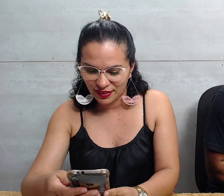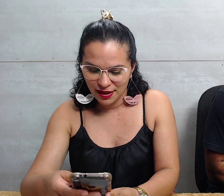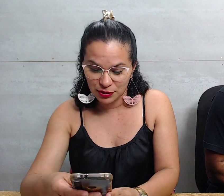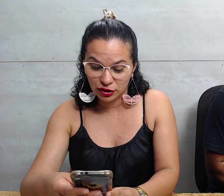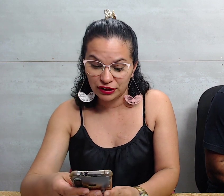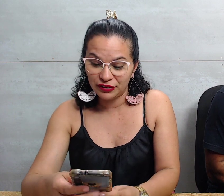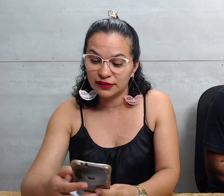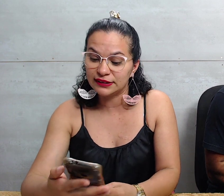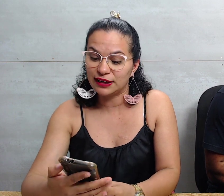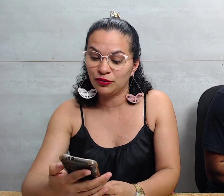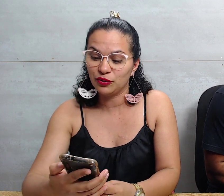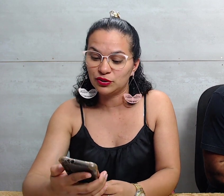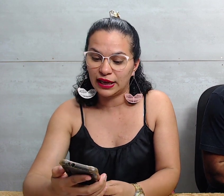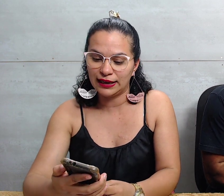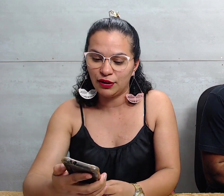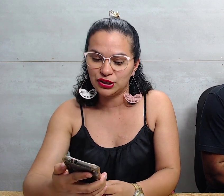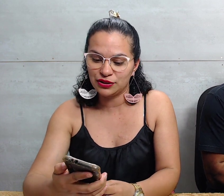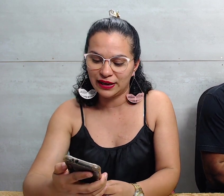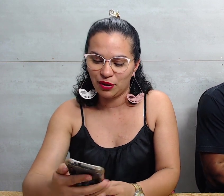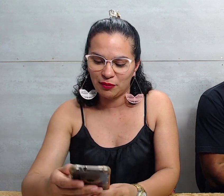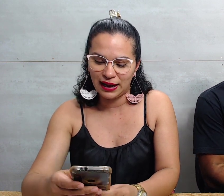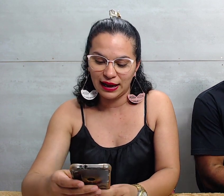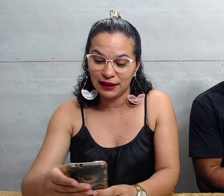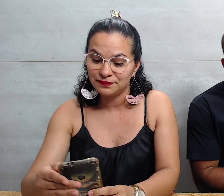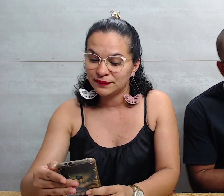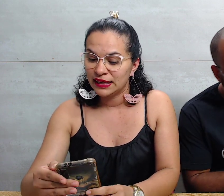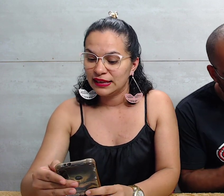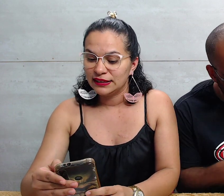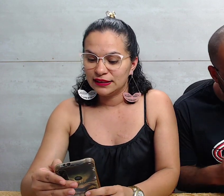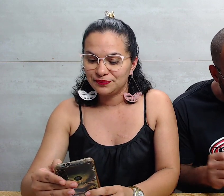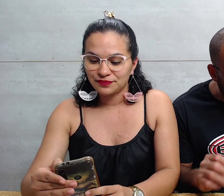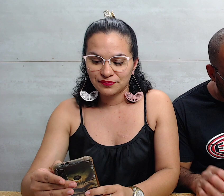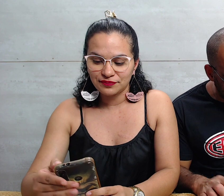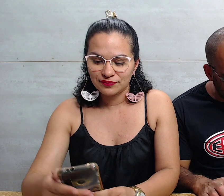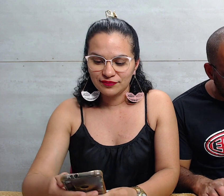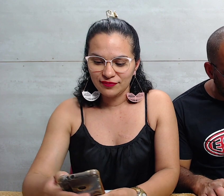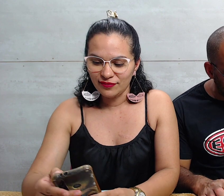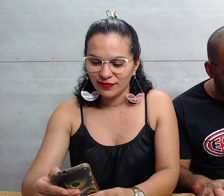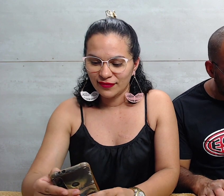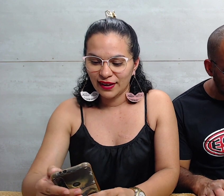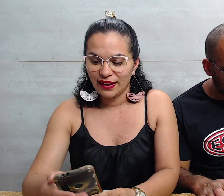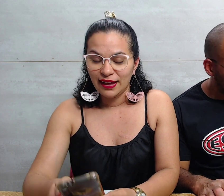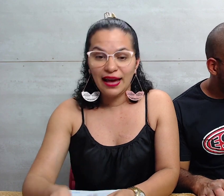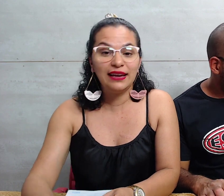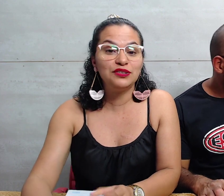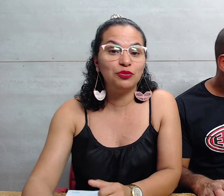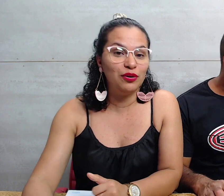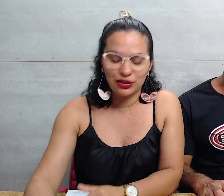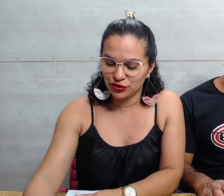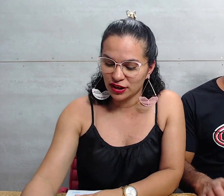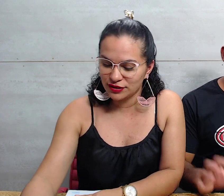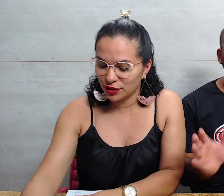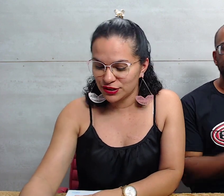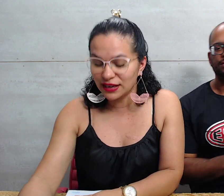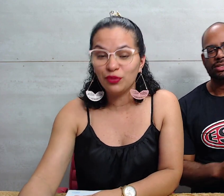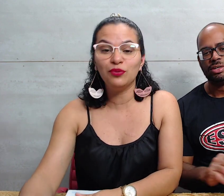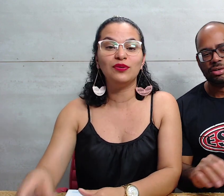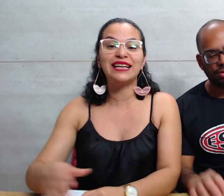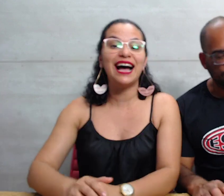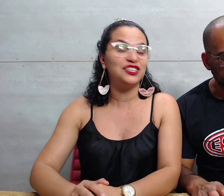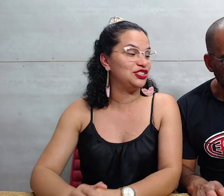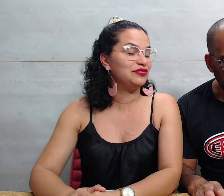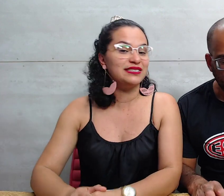Calma aí, ninguém. Deixa o pessoal tá falando que travou outro canal. A gente não, vai já arrumar. Já voltou. É que eu cometi um agafe aqui. Foi mal. É isso, meu anjo. Só